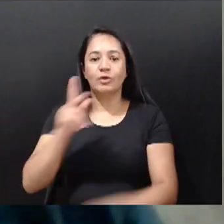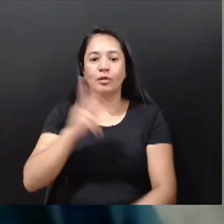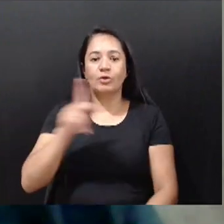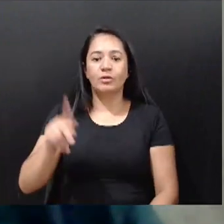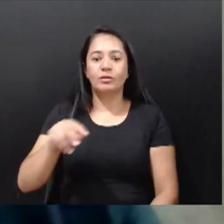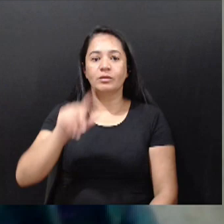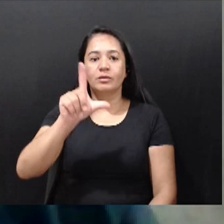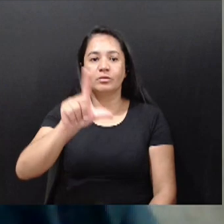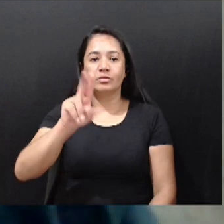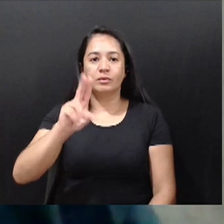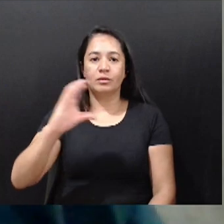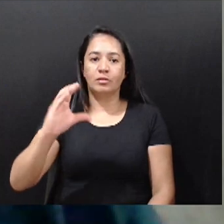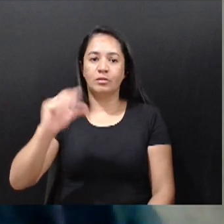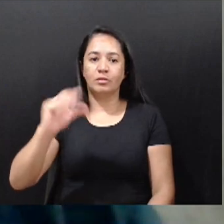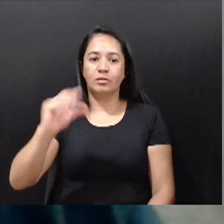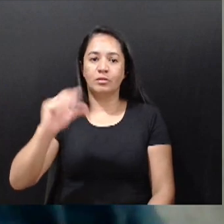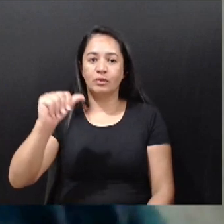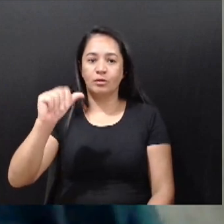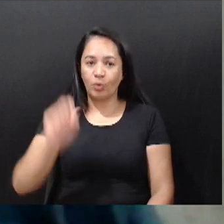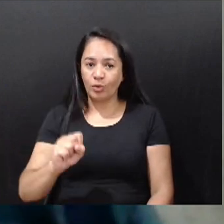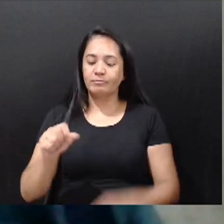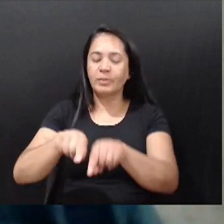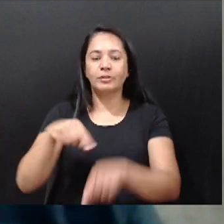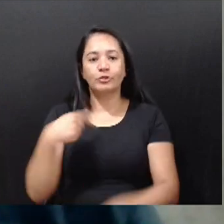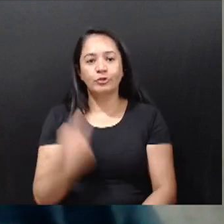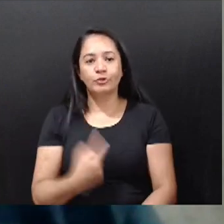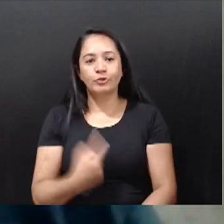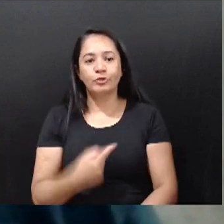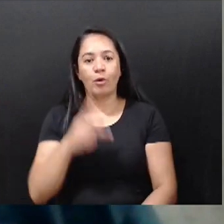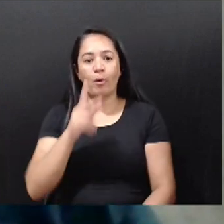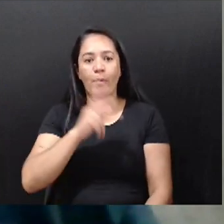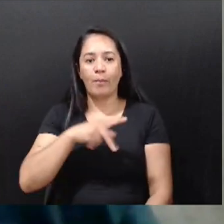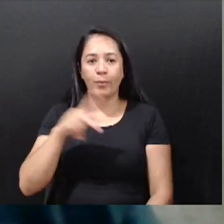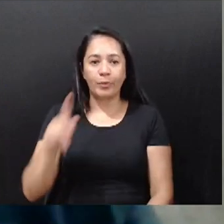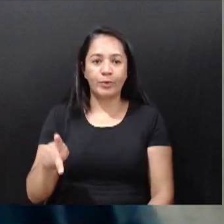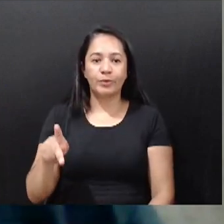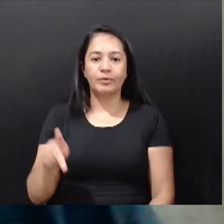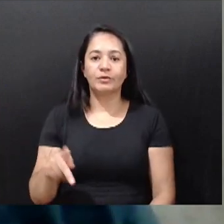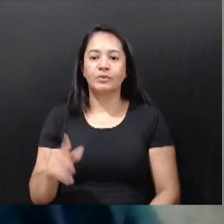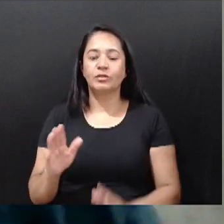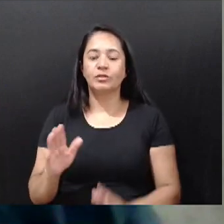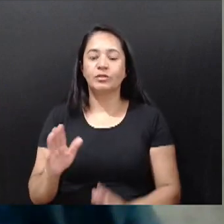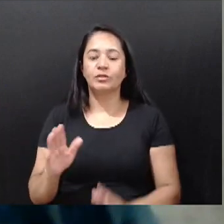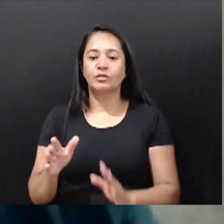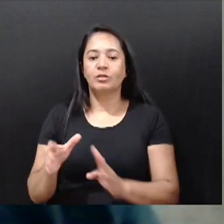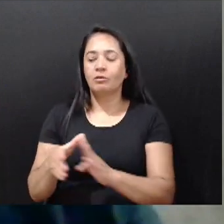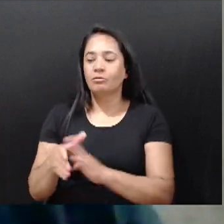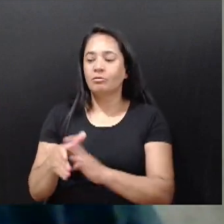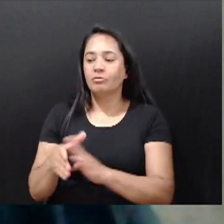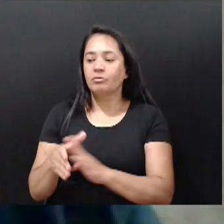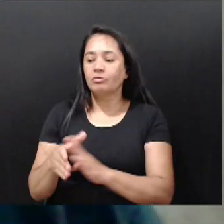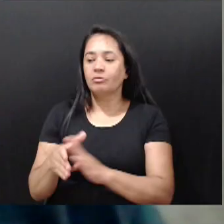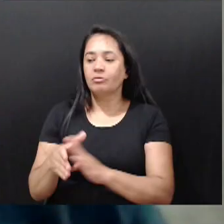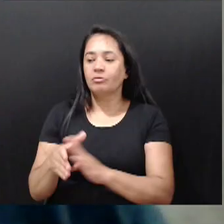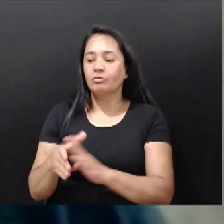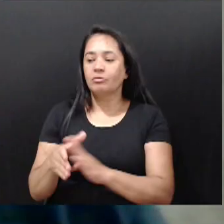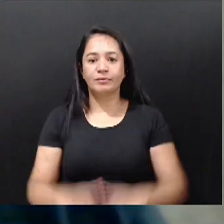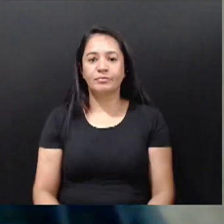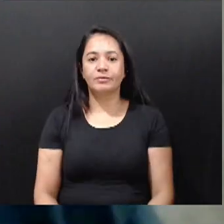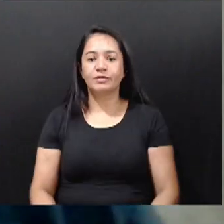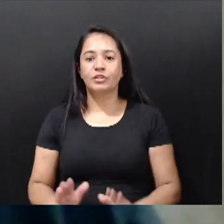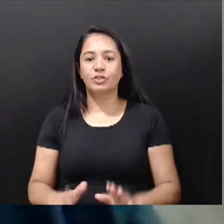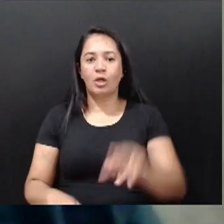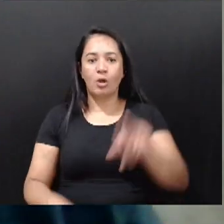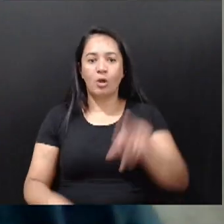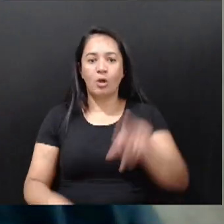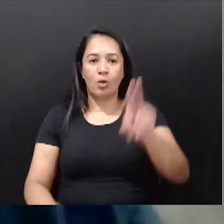Parisotto, né, um grande parceiro nosso, um professor que já orientou vários trabalhos, inclusive que foram utilizados aí em